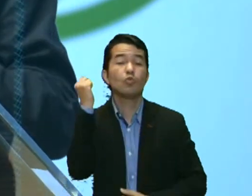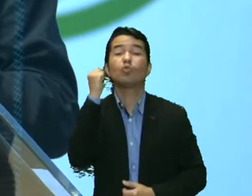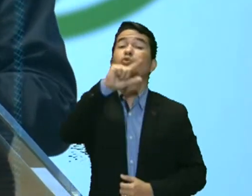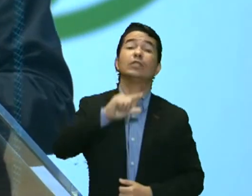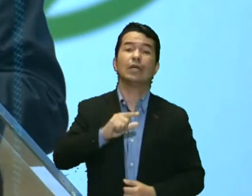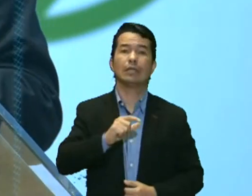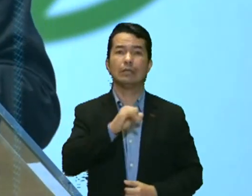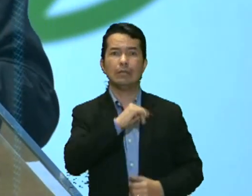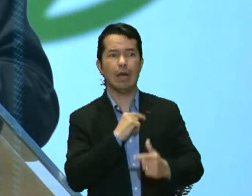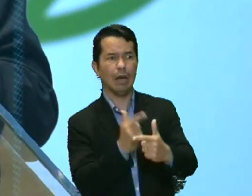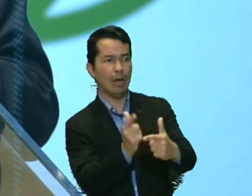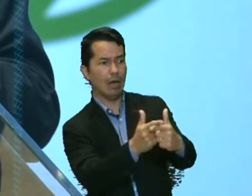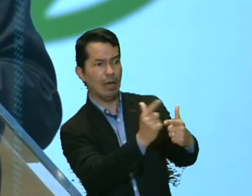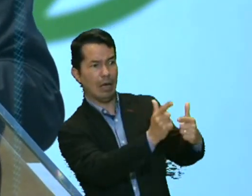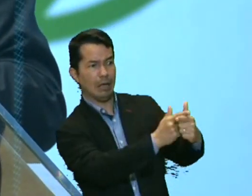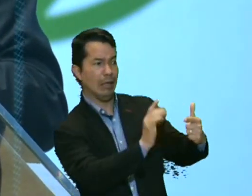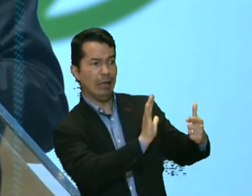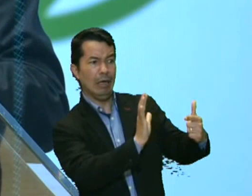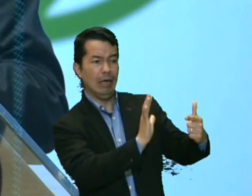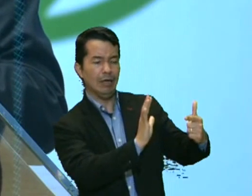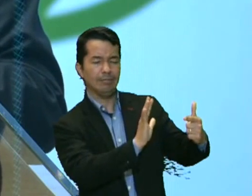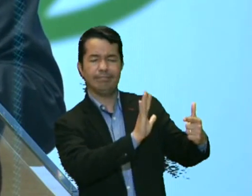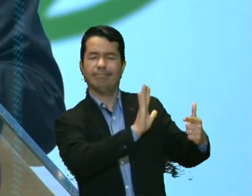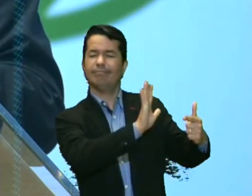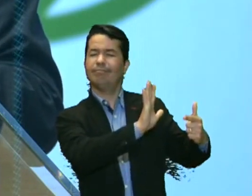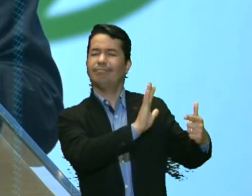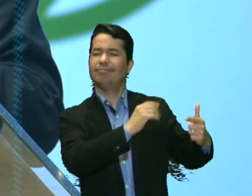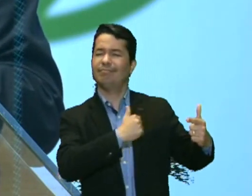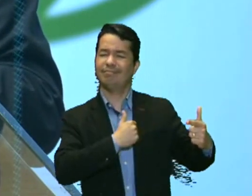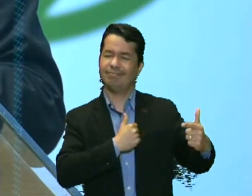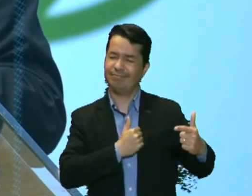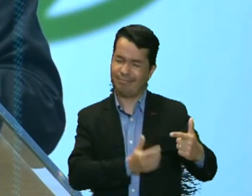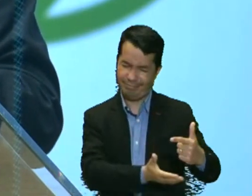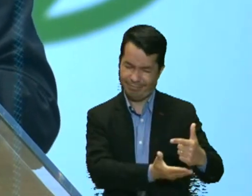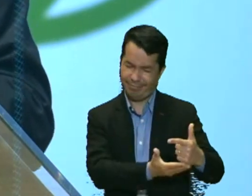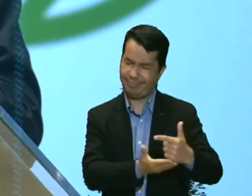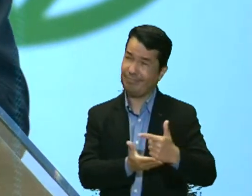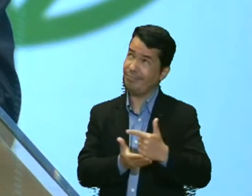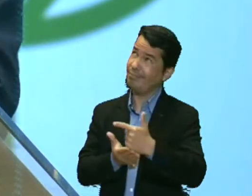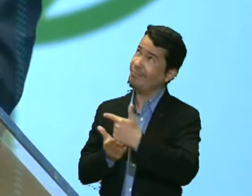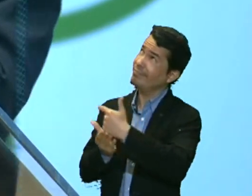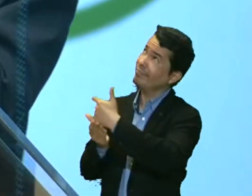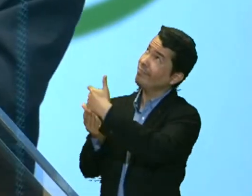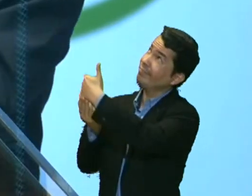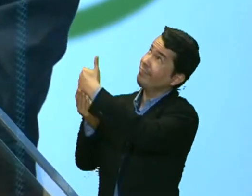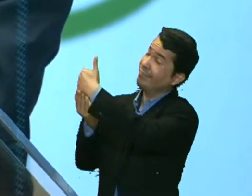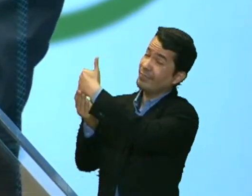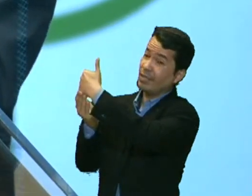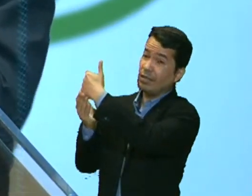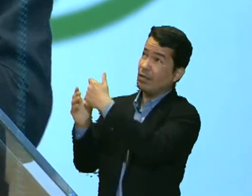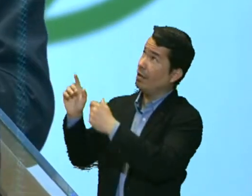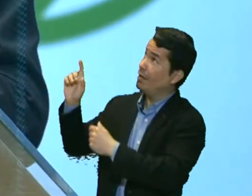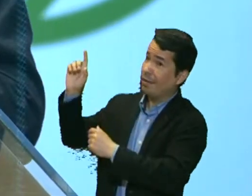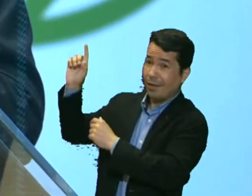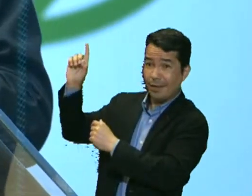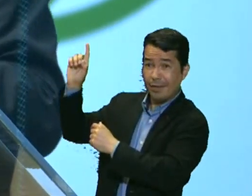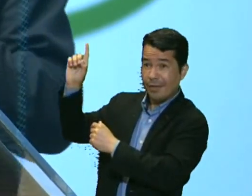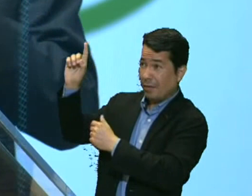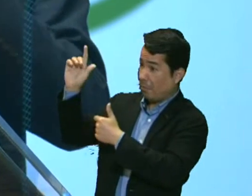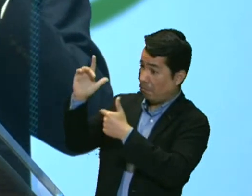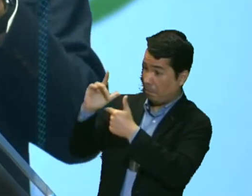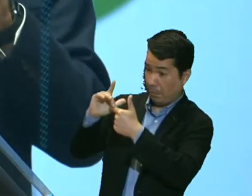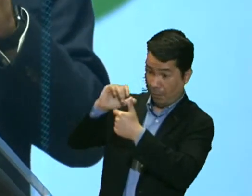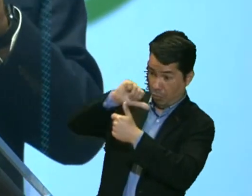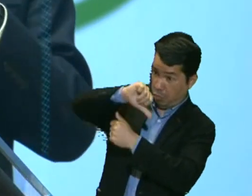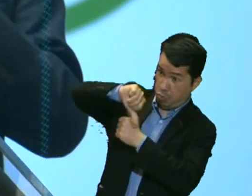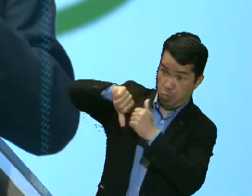as diferentes situações, de modo que ele encontrava em Cristo a segurança, a paz, o consolo,